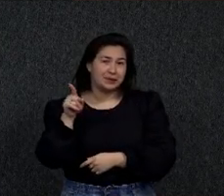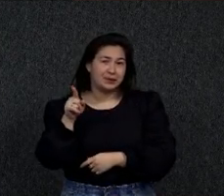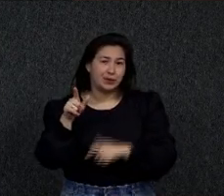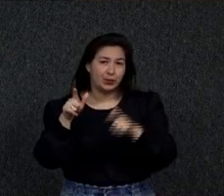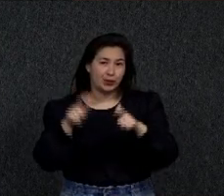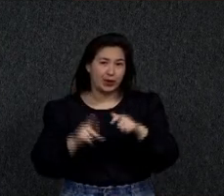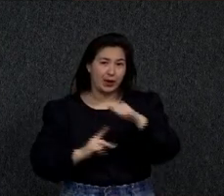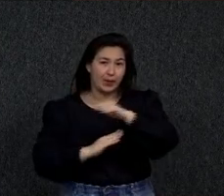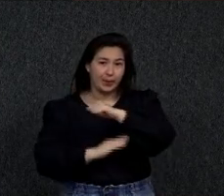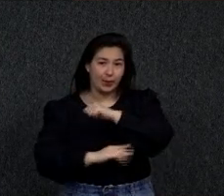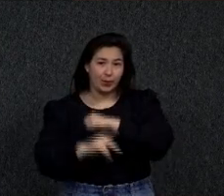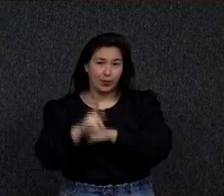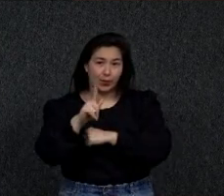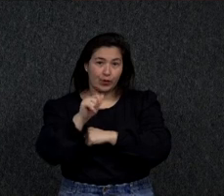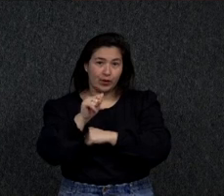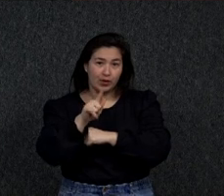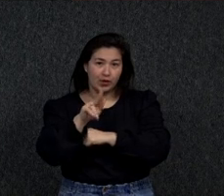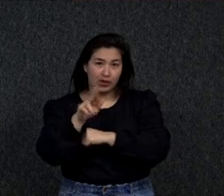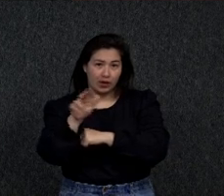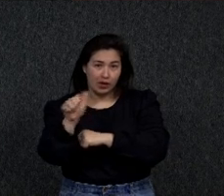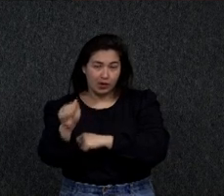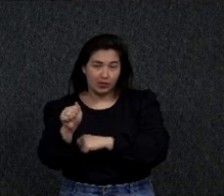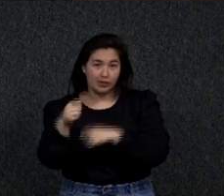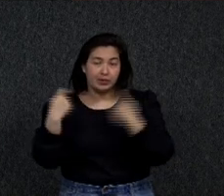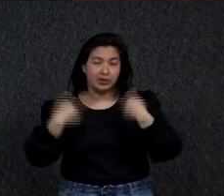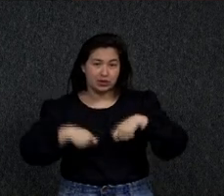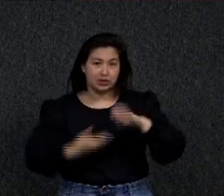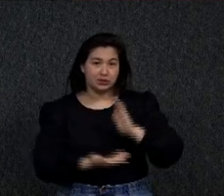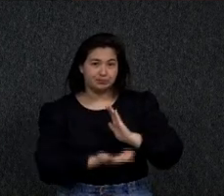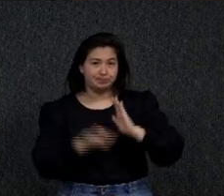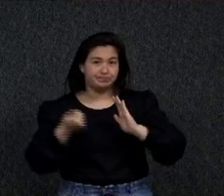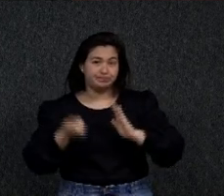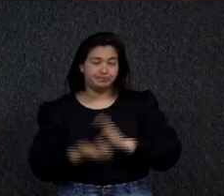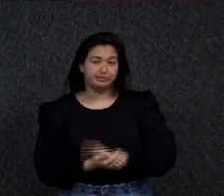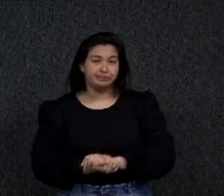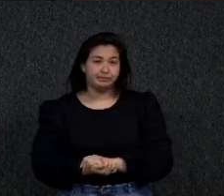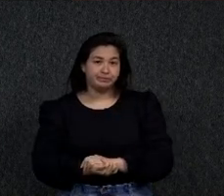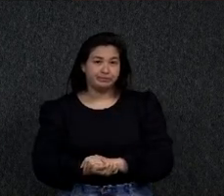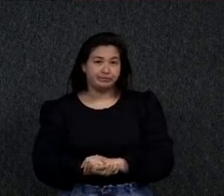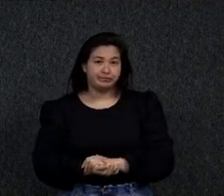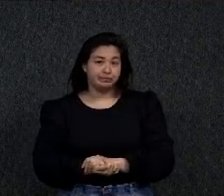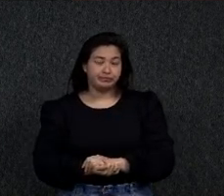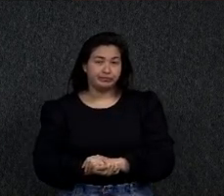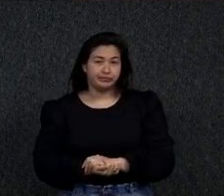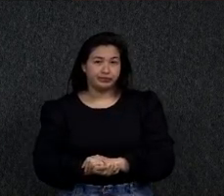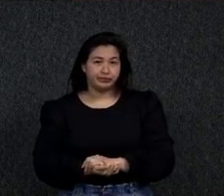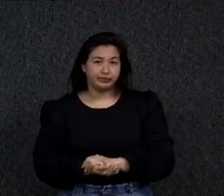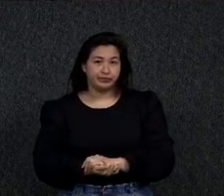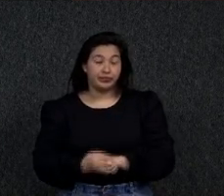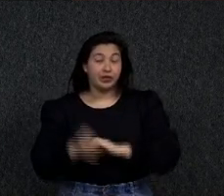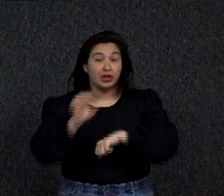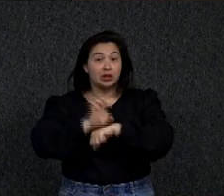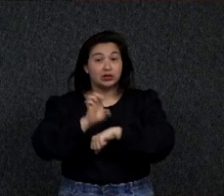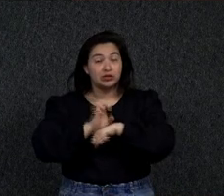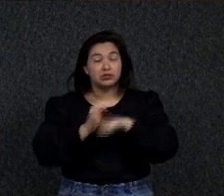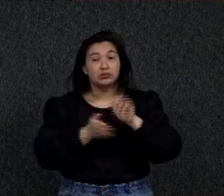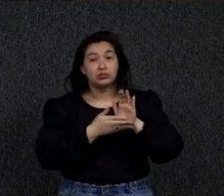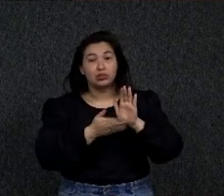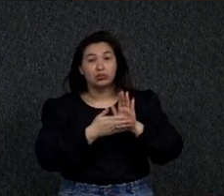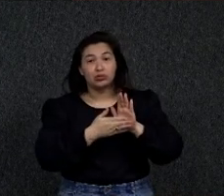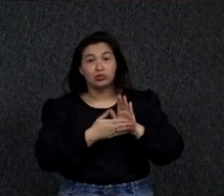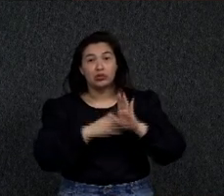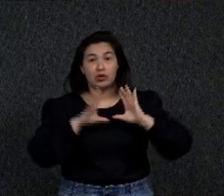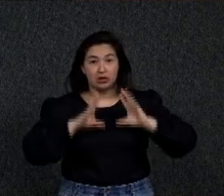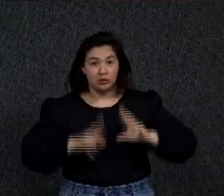especialmente na cheia de 1974, e o governo federal veio e fez uma retificação no rio. Com